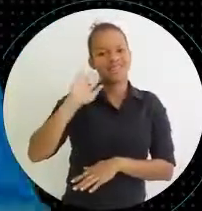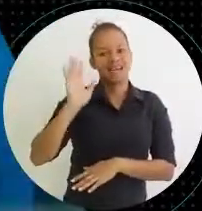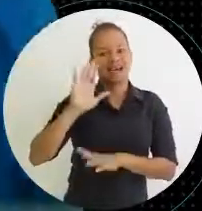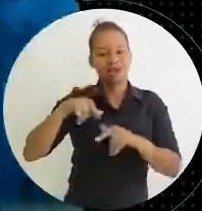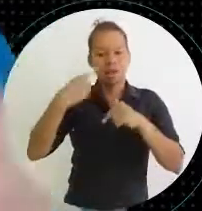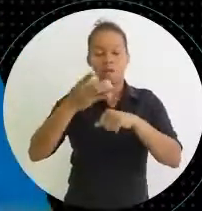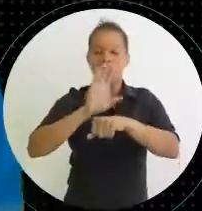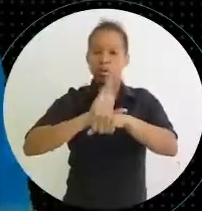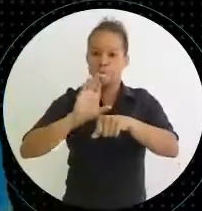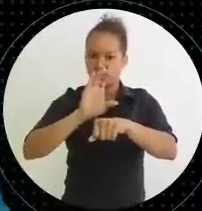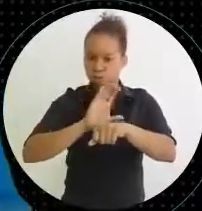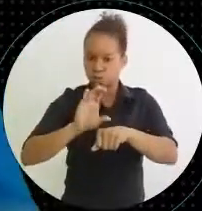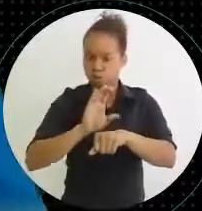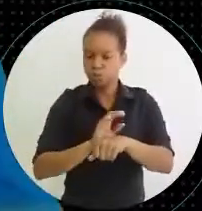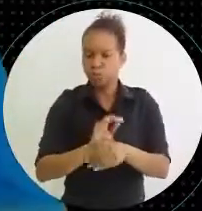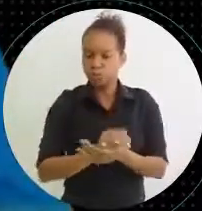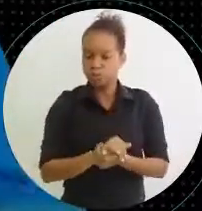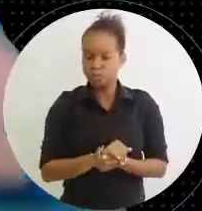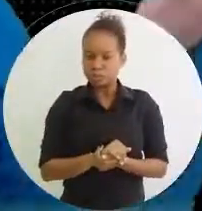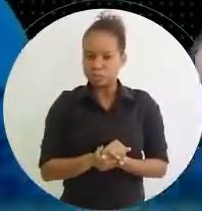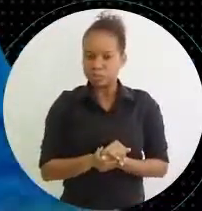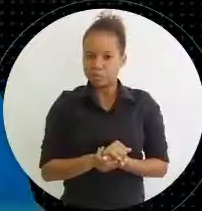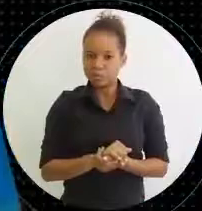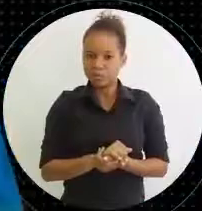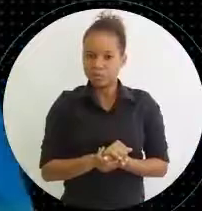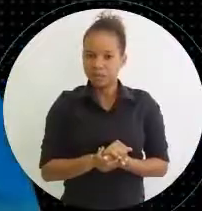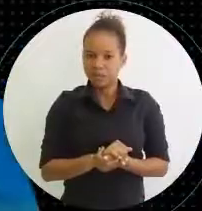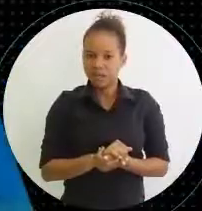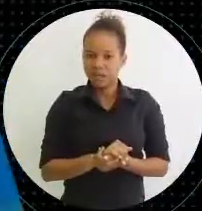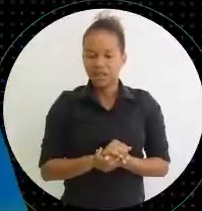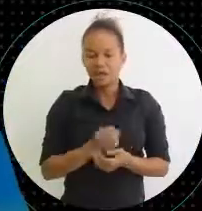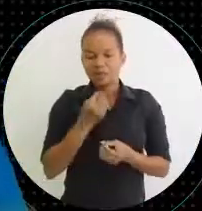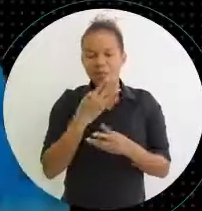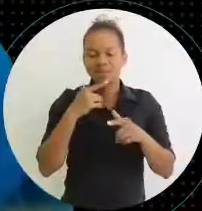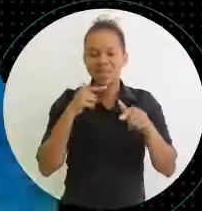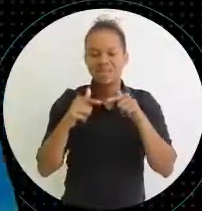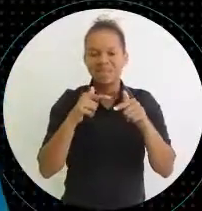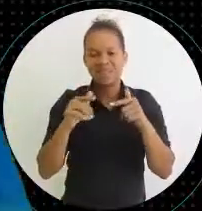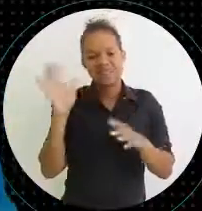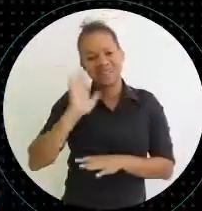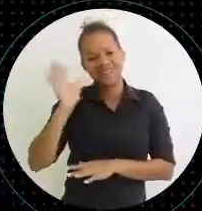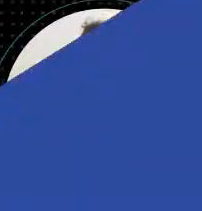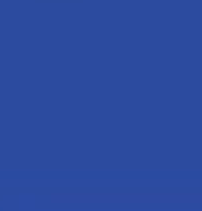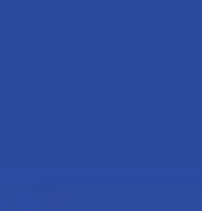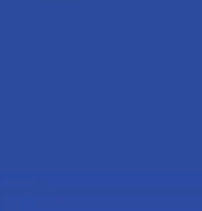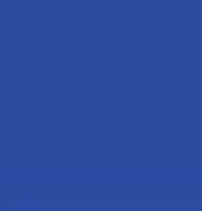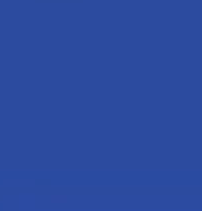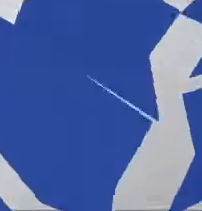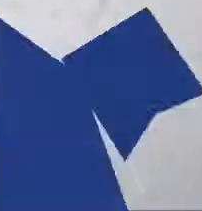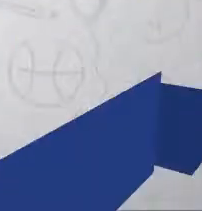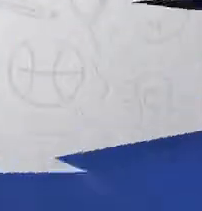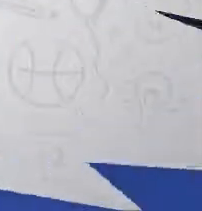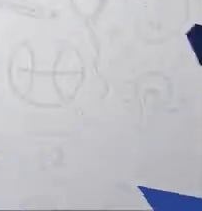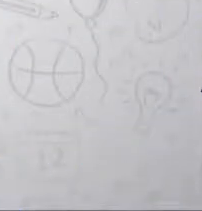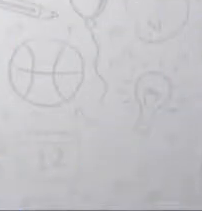próximo curso e excelentes trabalhos. Tchau.